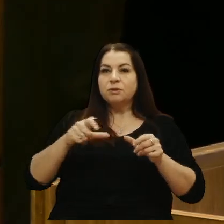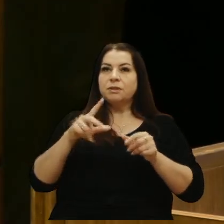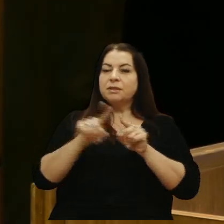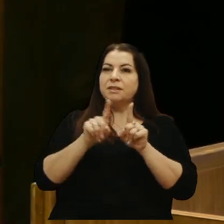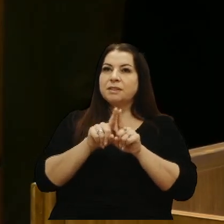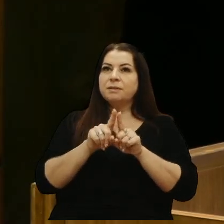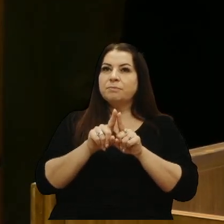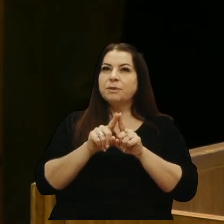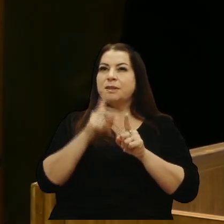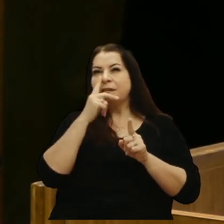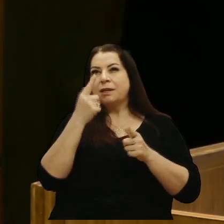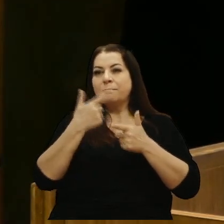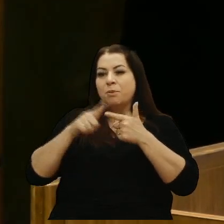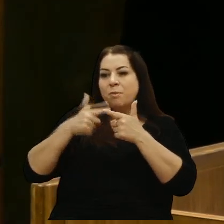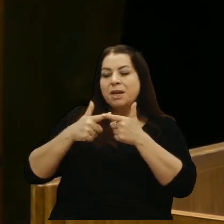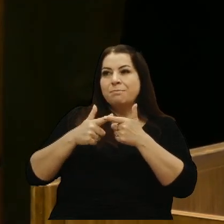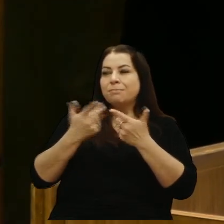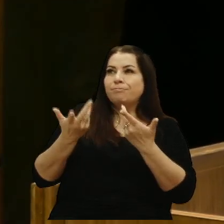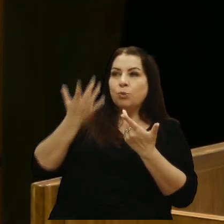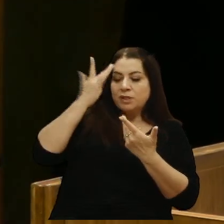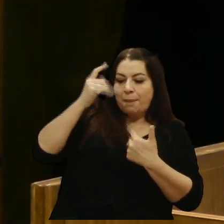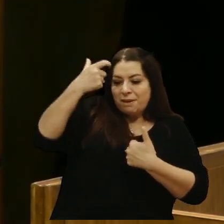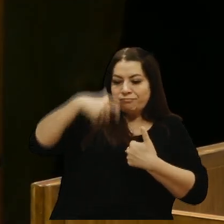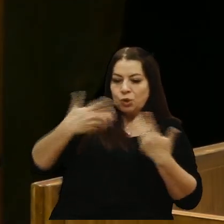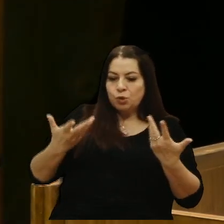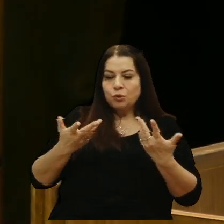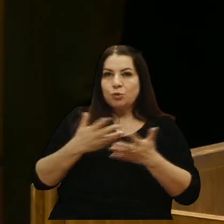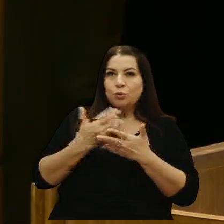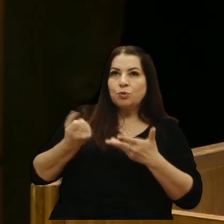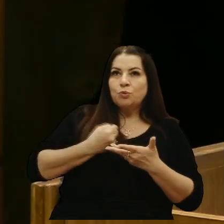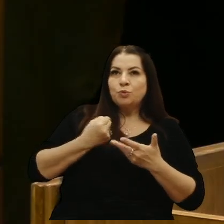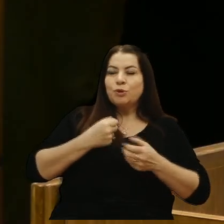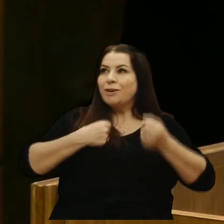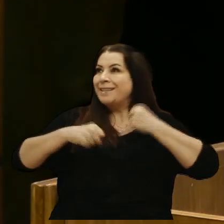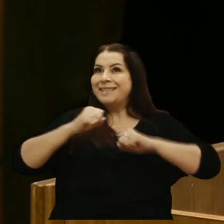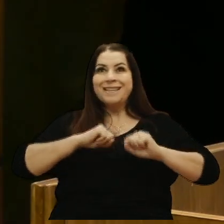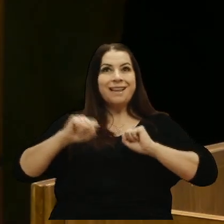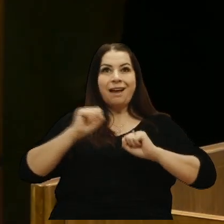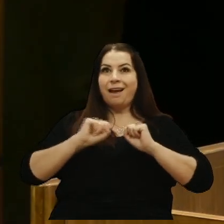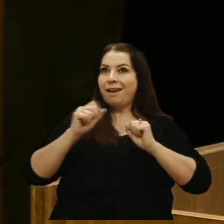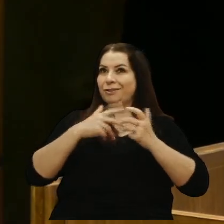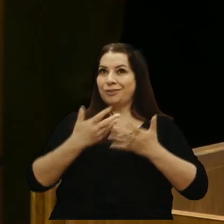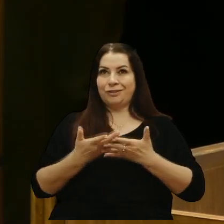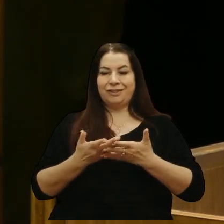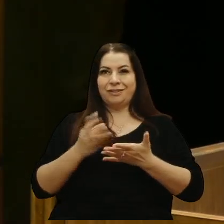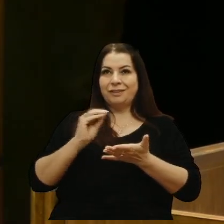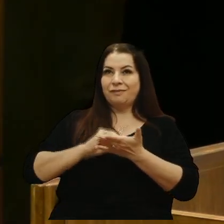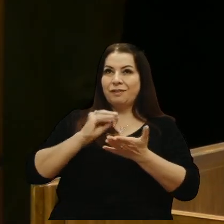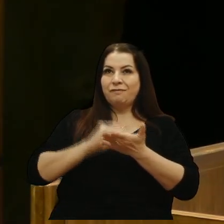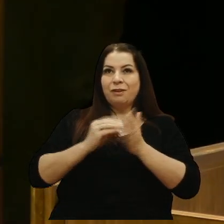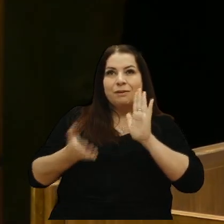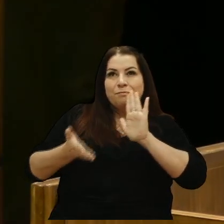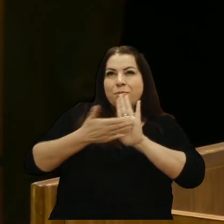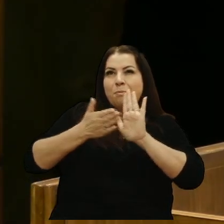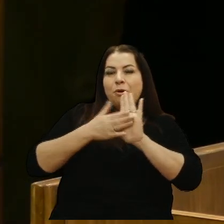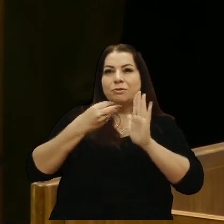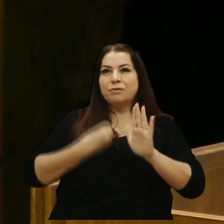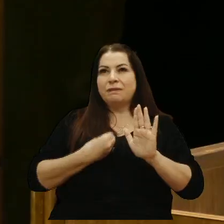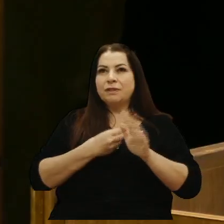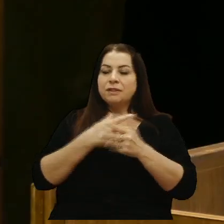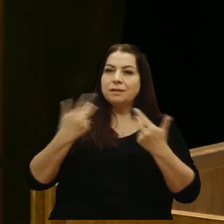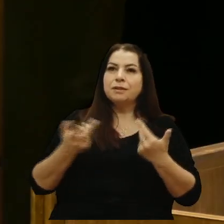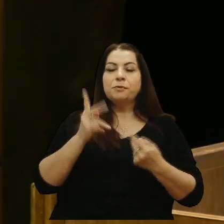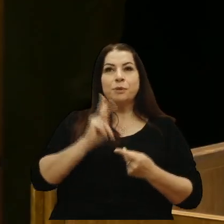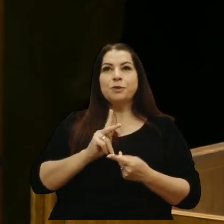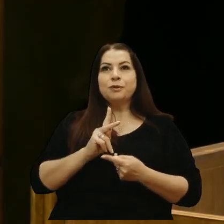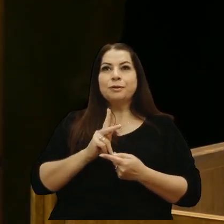por crise existencial, alto índice de ansiedade, falta de propósito, e as pessoas